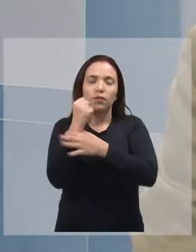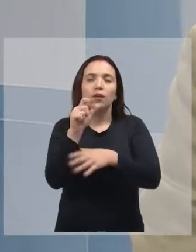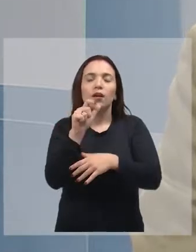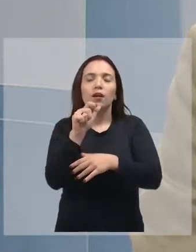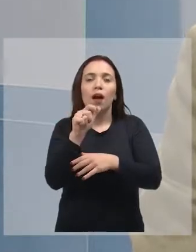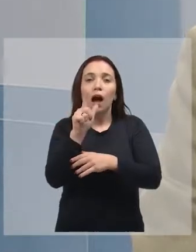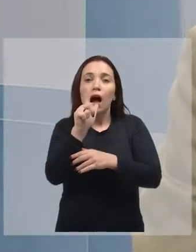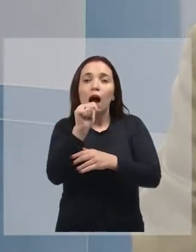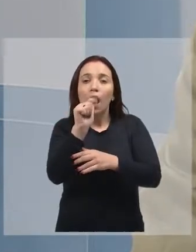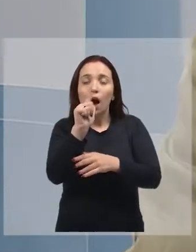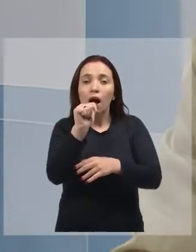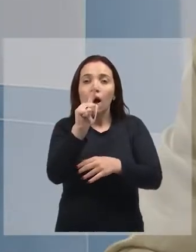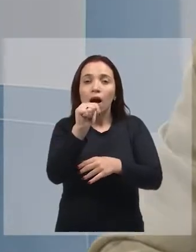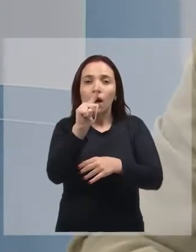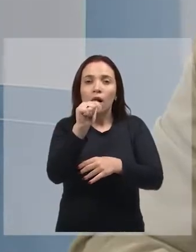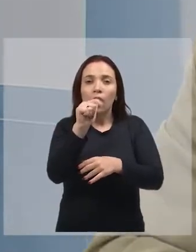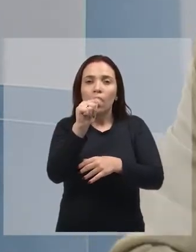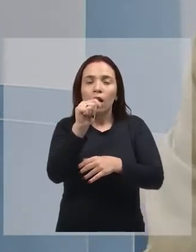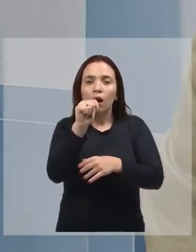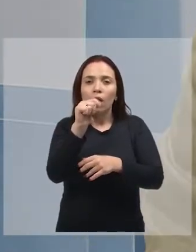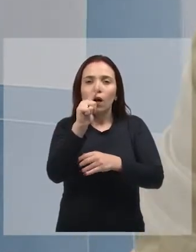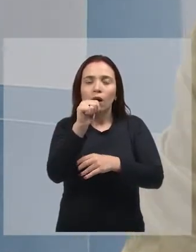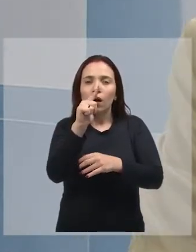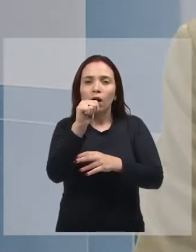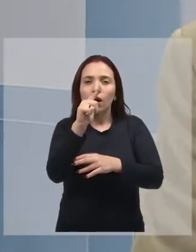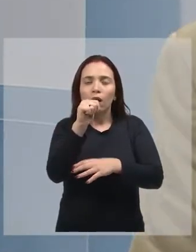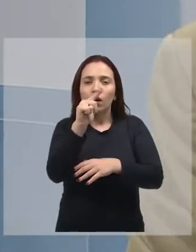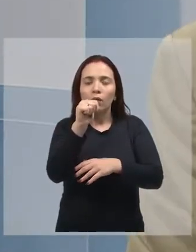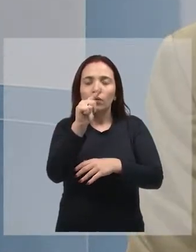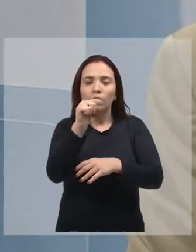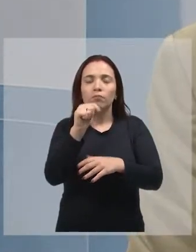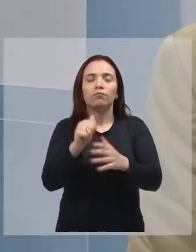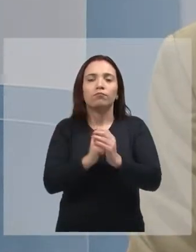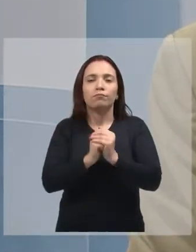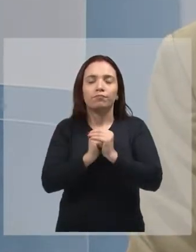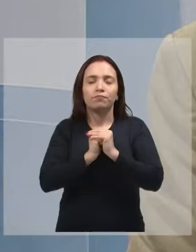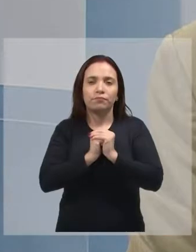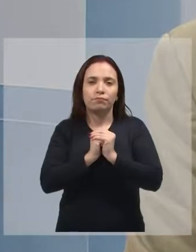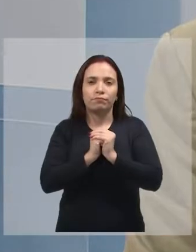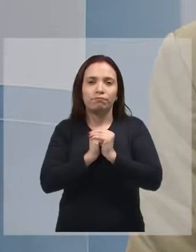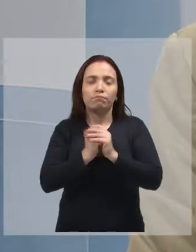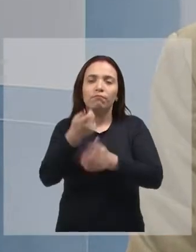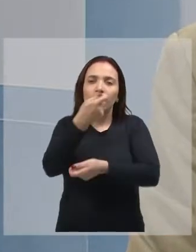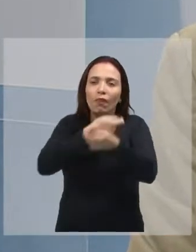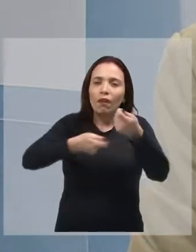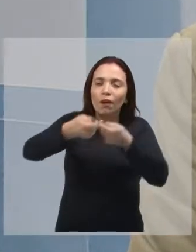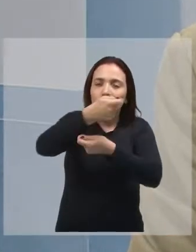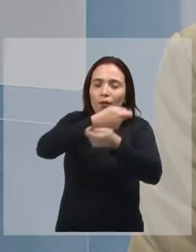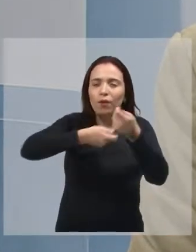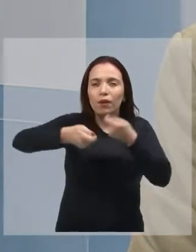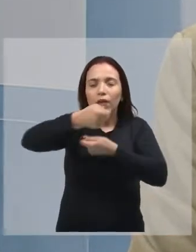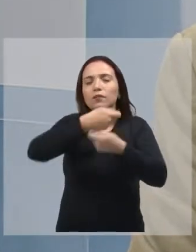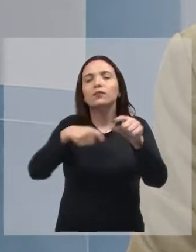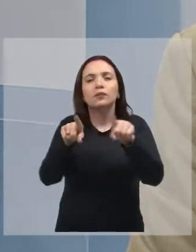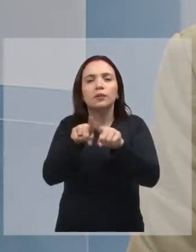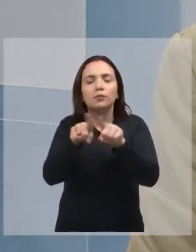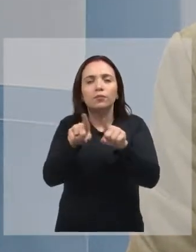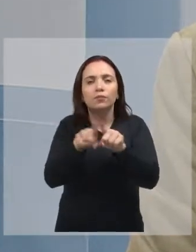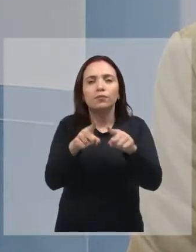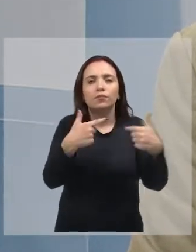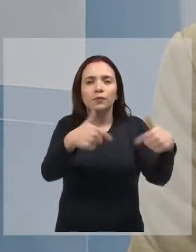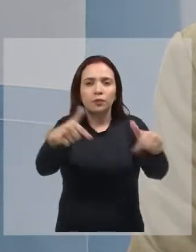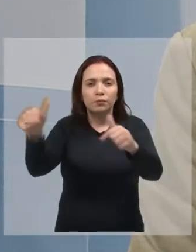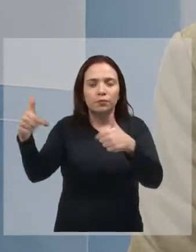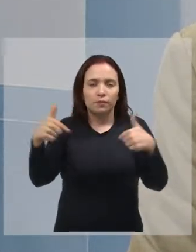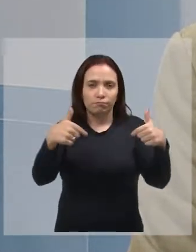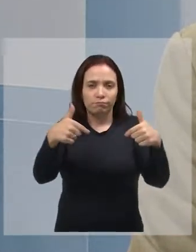água, do próprio volume, né, de negócios, né, e de empregos também, o